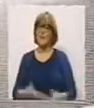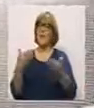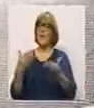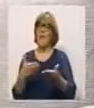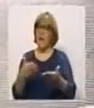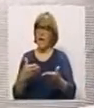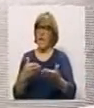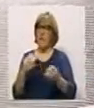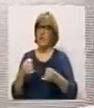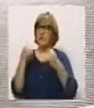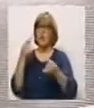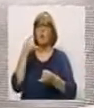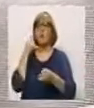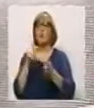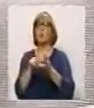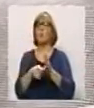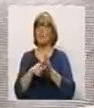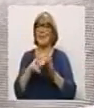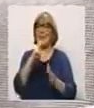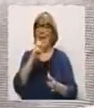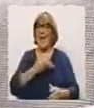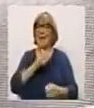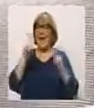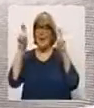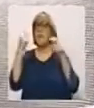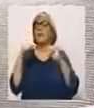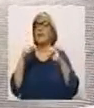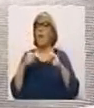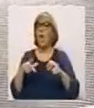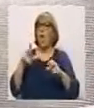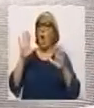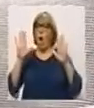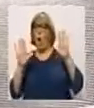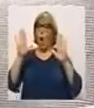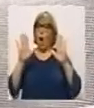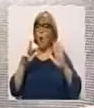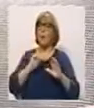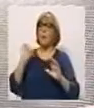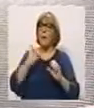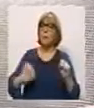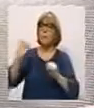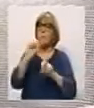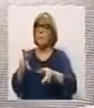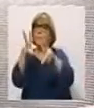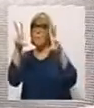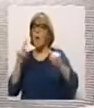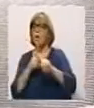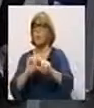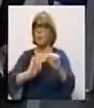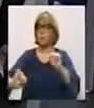Agora, no exterior, vamos conhecer o projeto Radar. Trata-se de um robô autónomo para desinfecção em ambiente